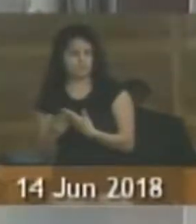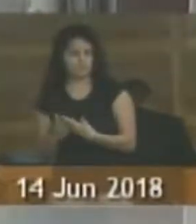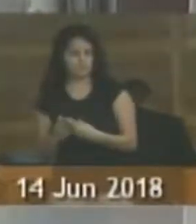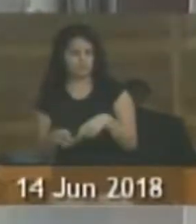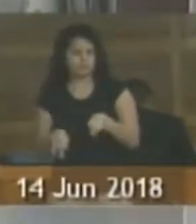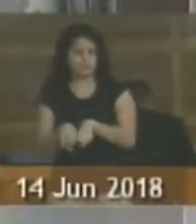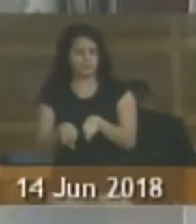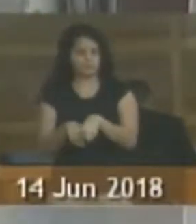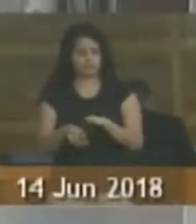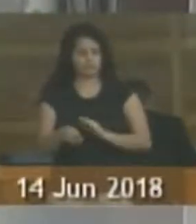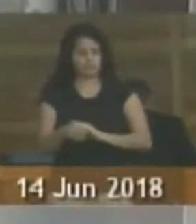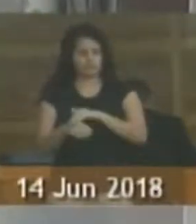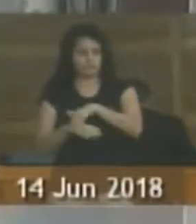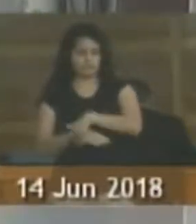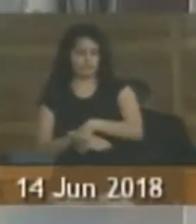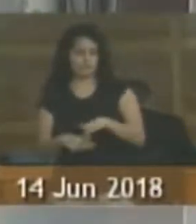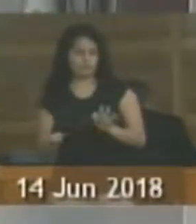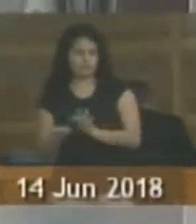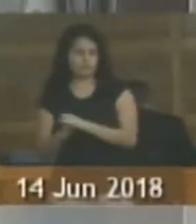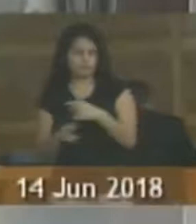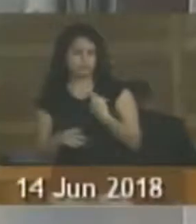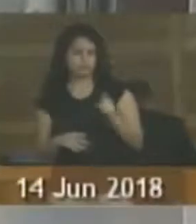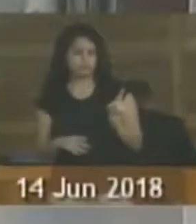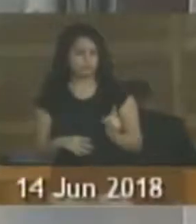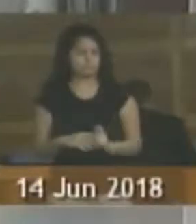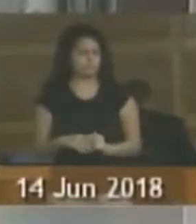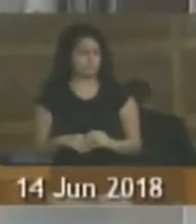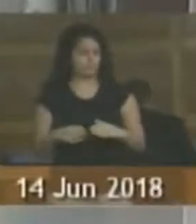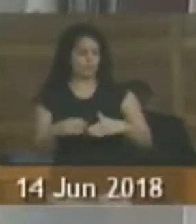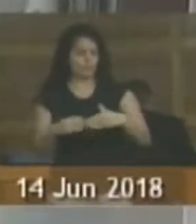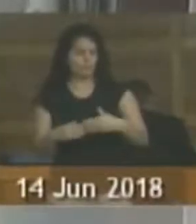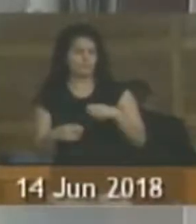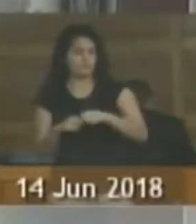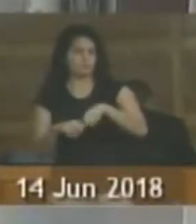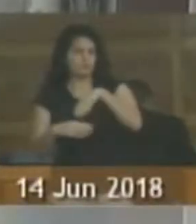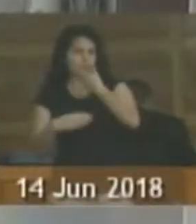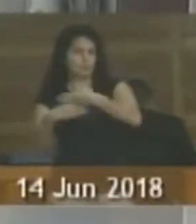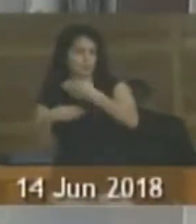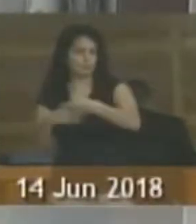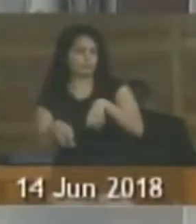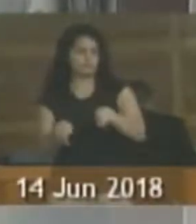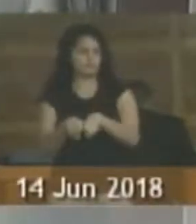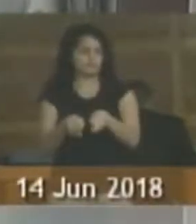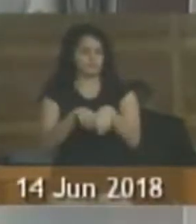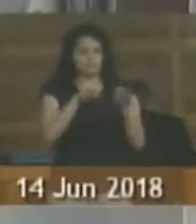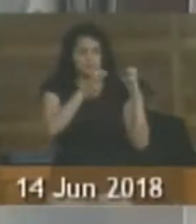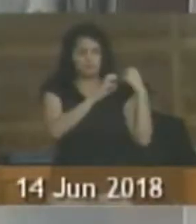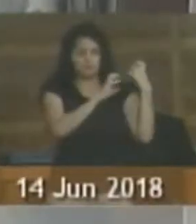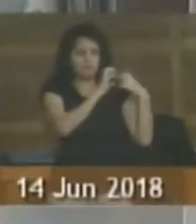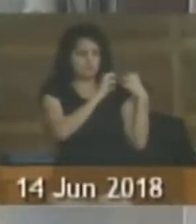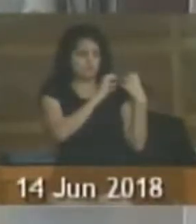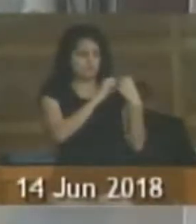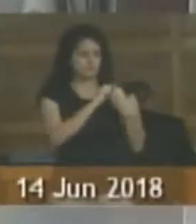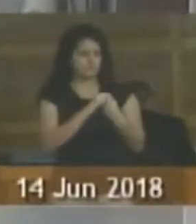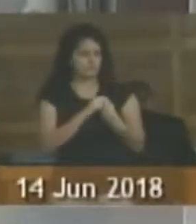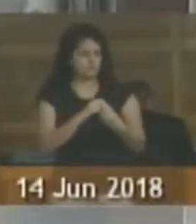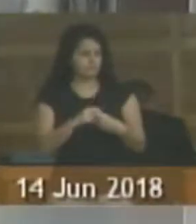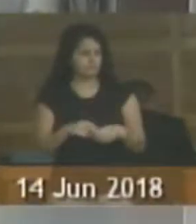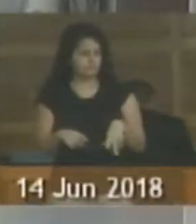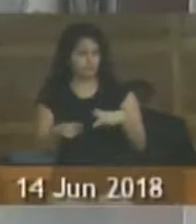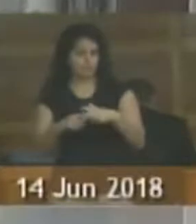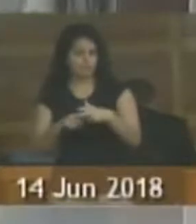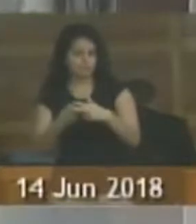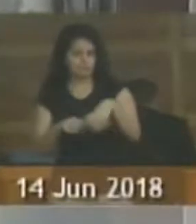finais de semana. O aumento do muro e instalação de câmara. a resolução dos problemas da parte